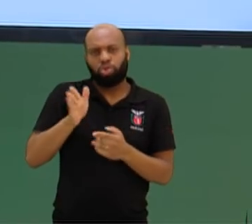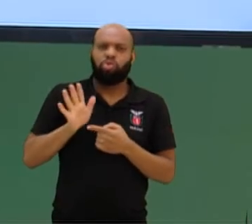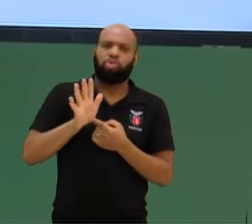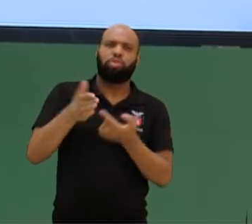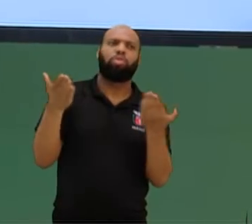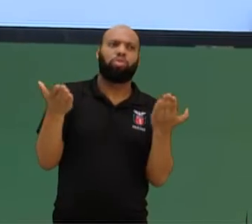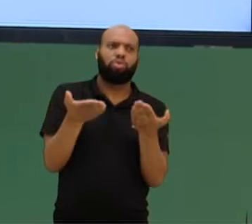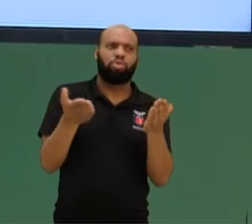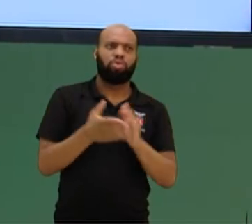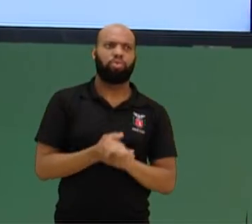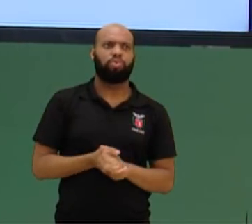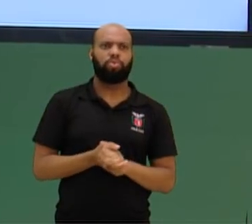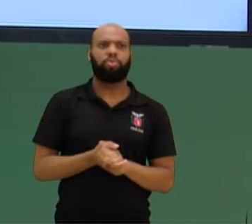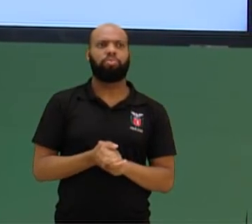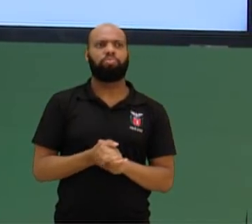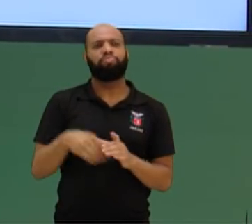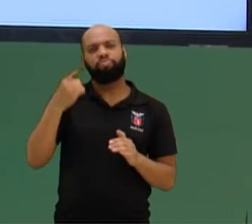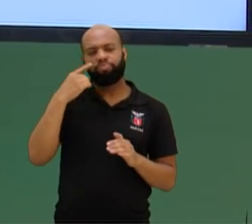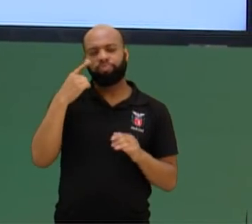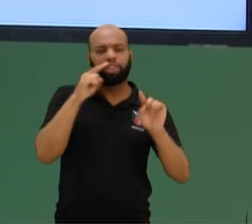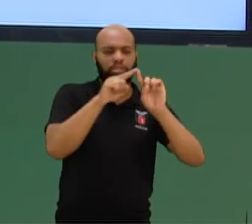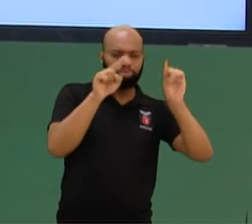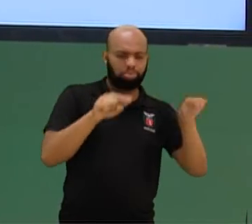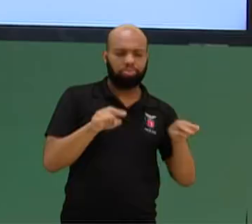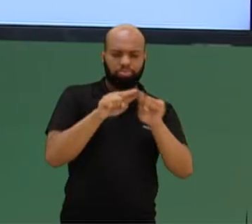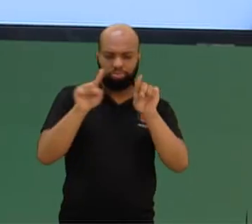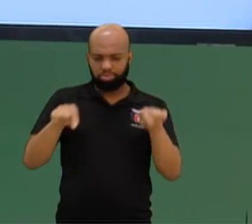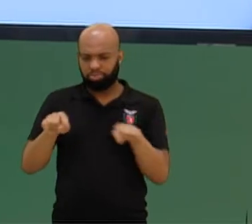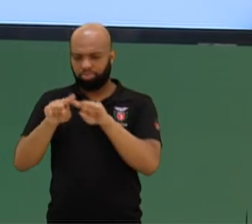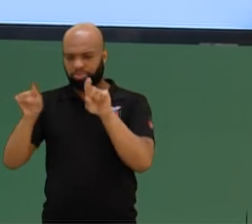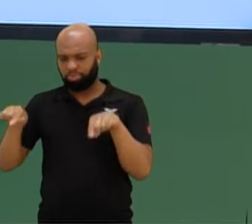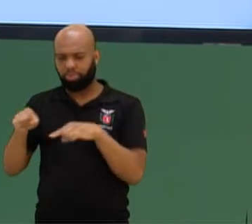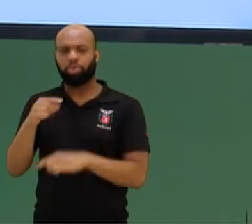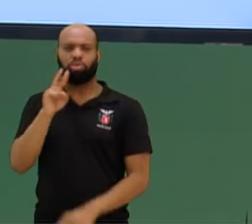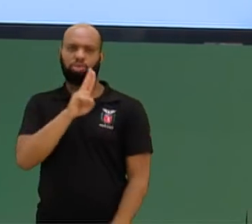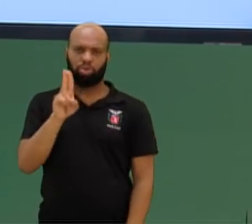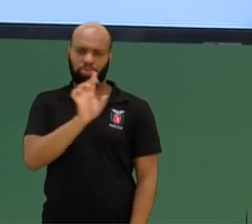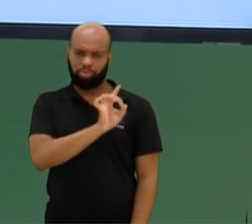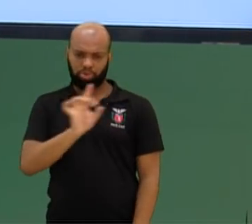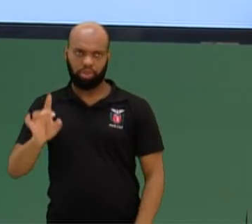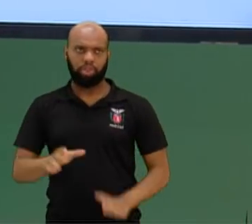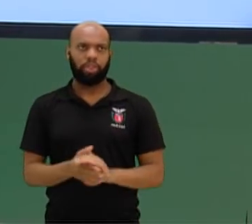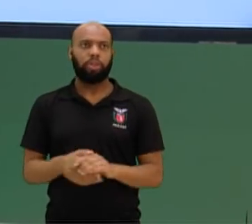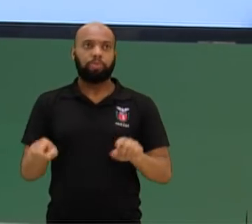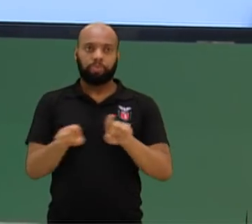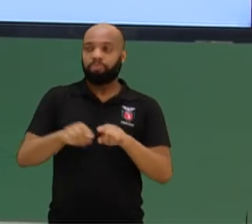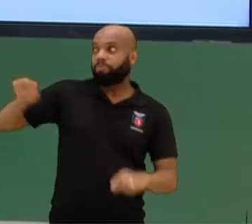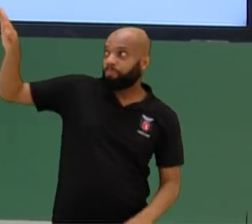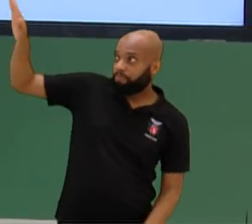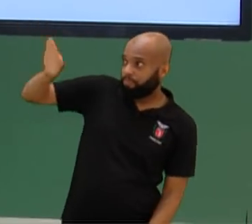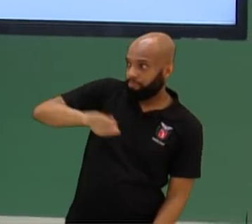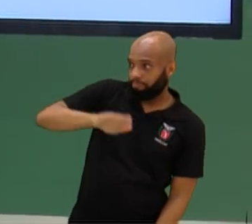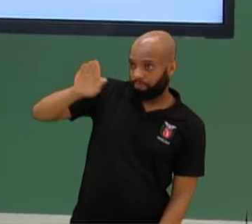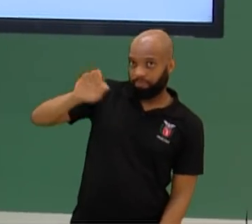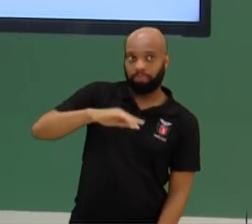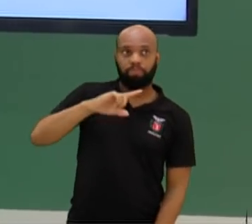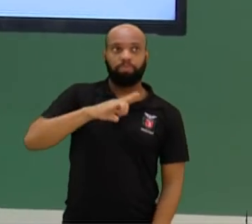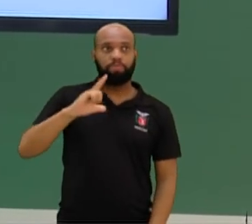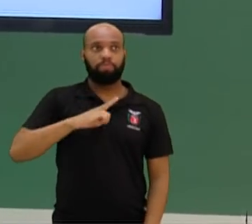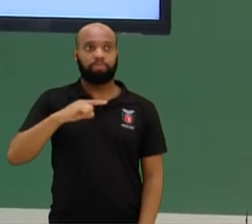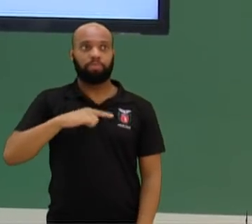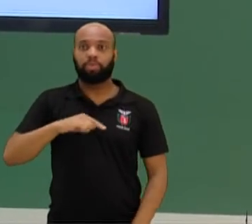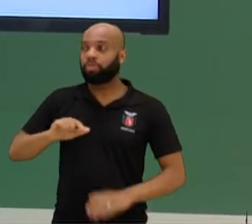vocês verem, interfixa, interresistente e interpotente. O plano inclinado, e aí a gente tem